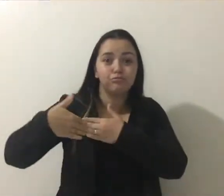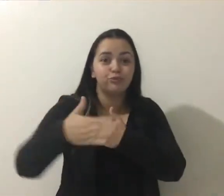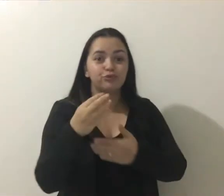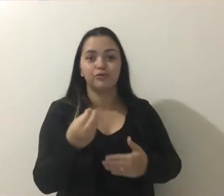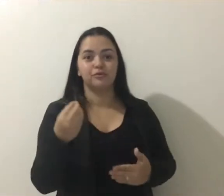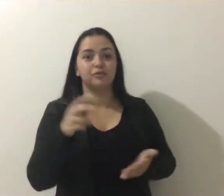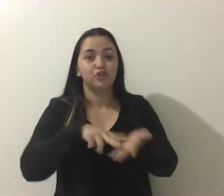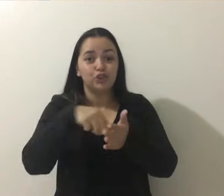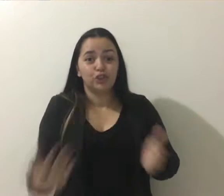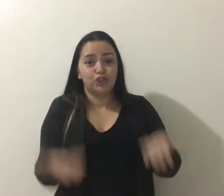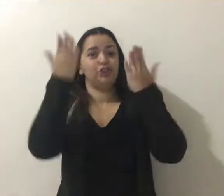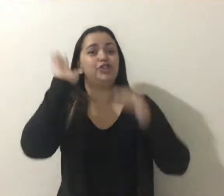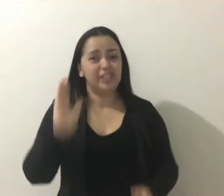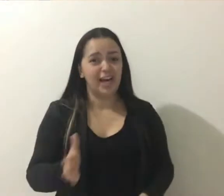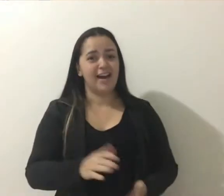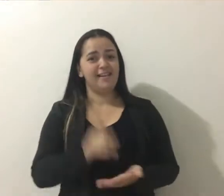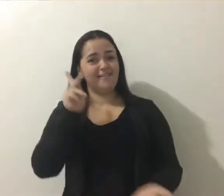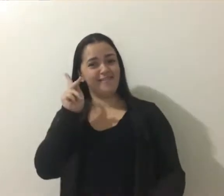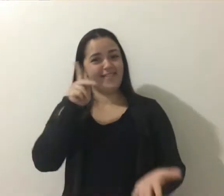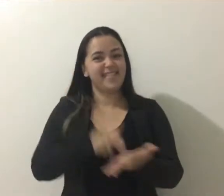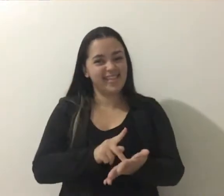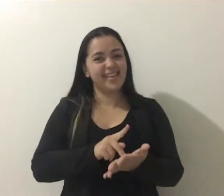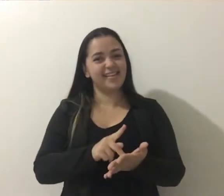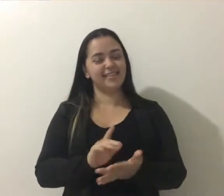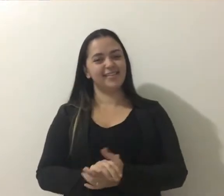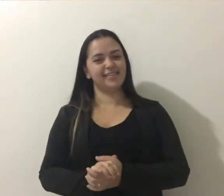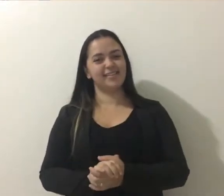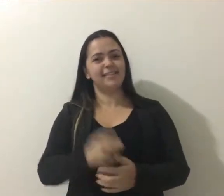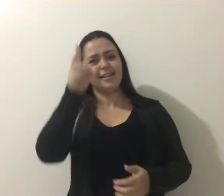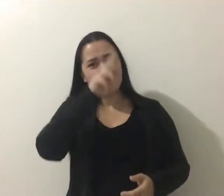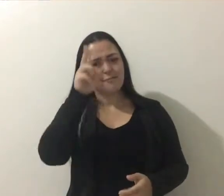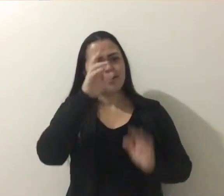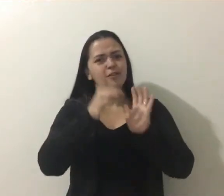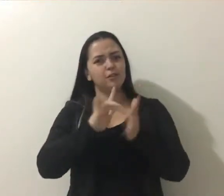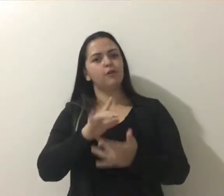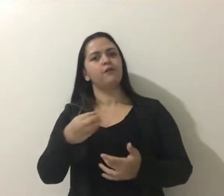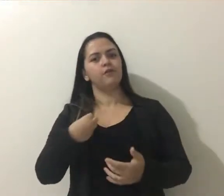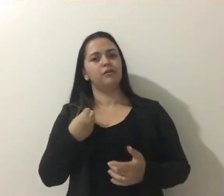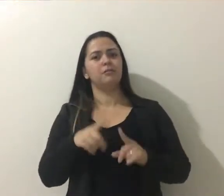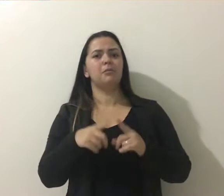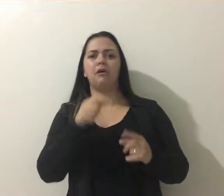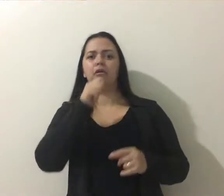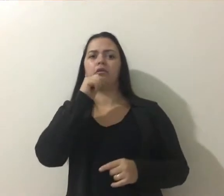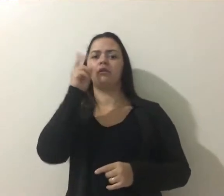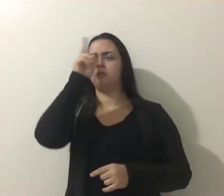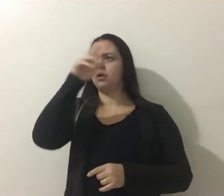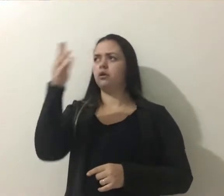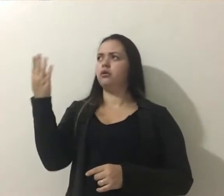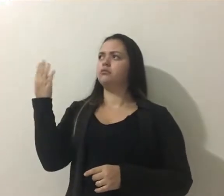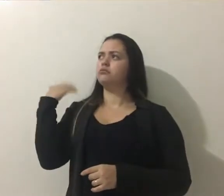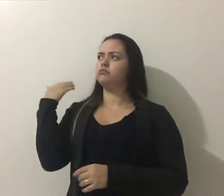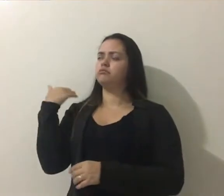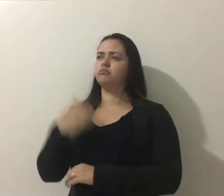da ressurreição, da verdade, né? De que o nosso Senhor vive, mas ainda com a sua mentalidade da sexta-feira, daquela situação